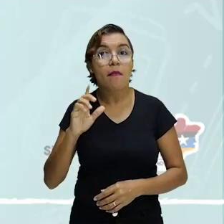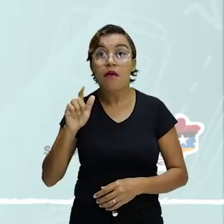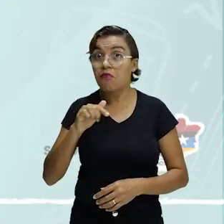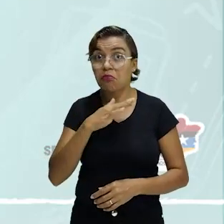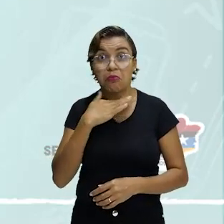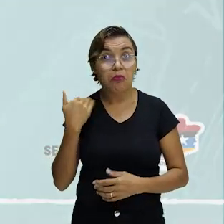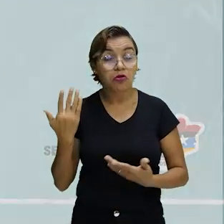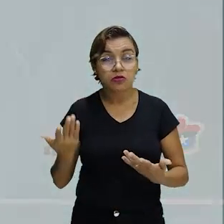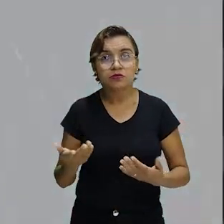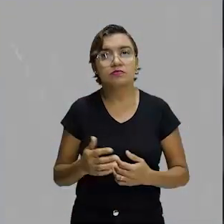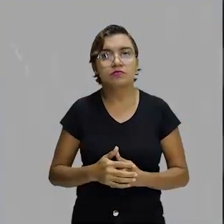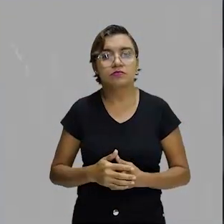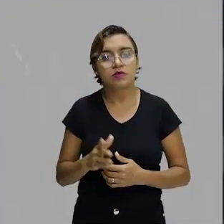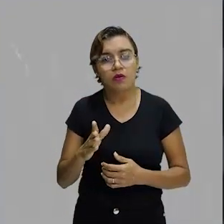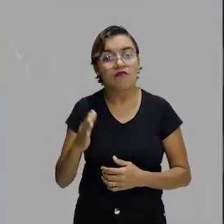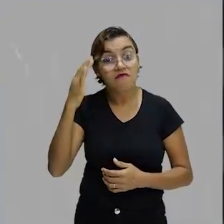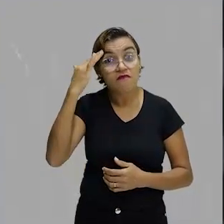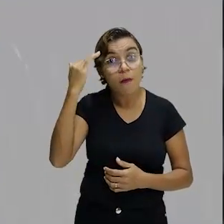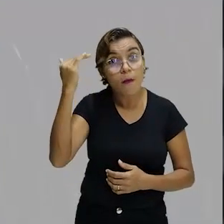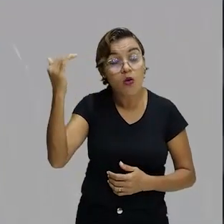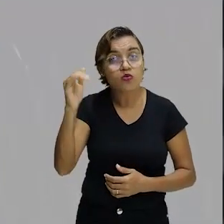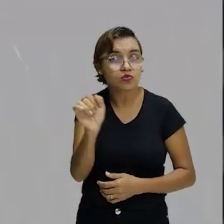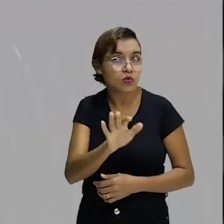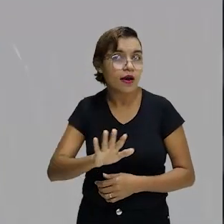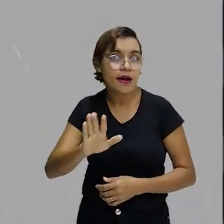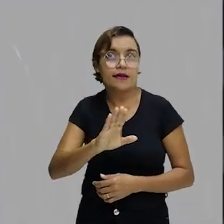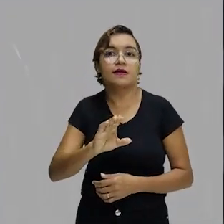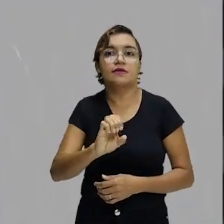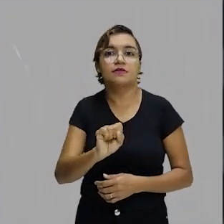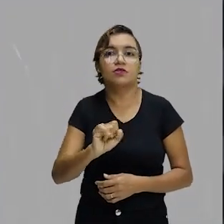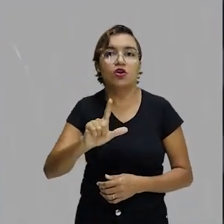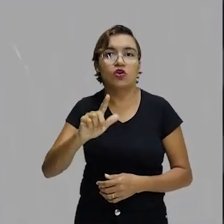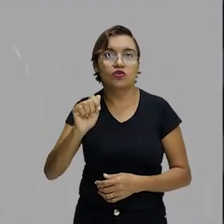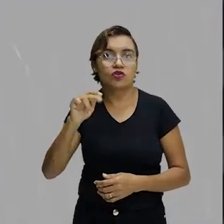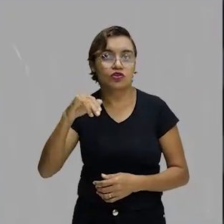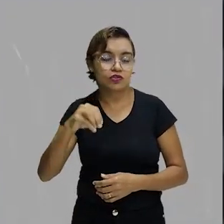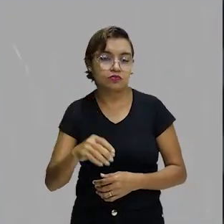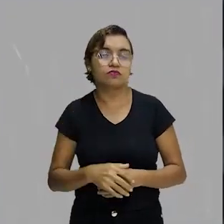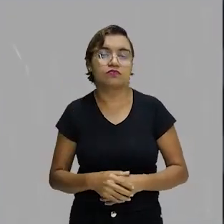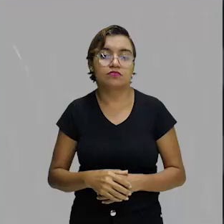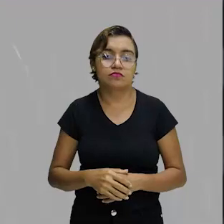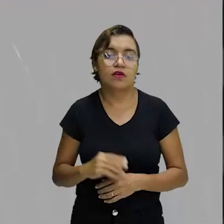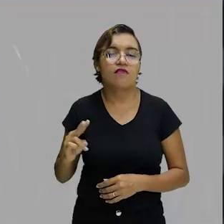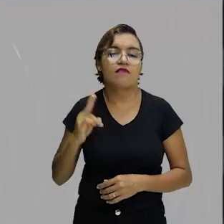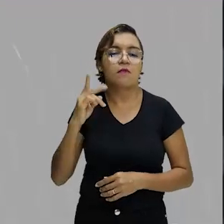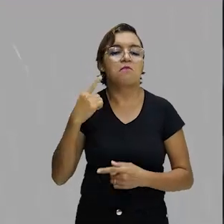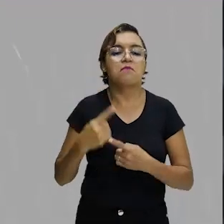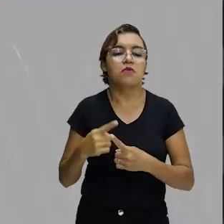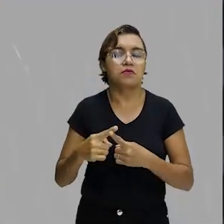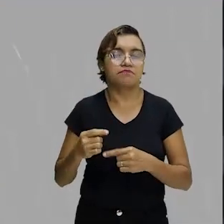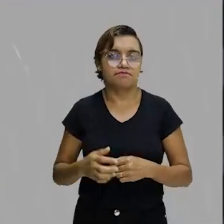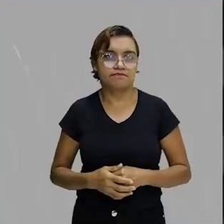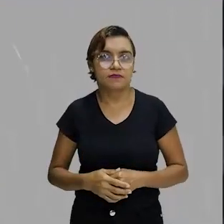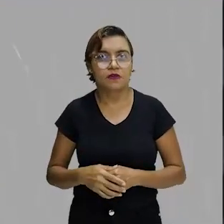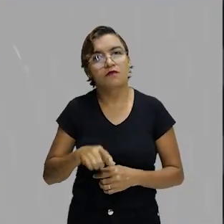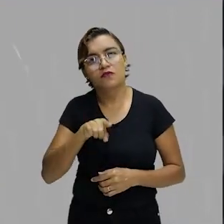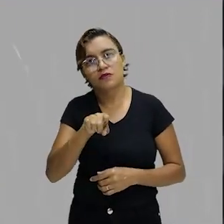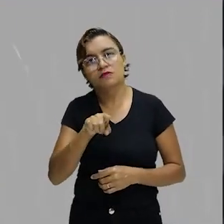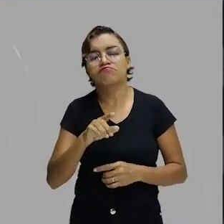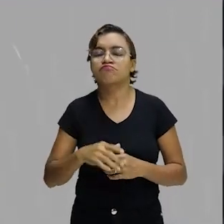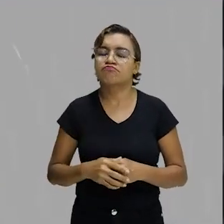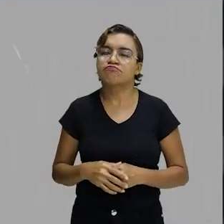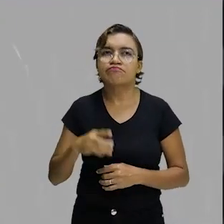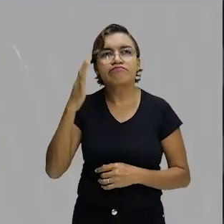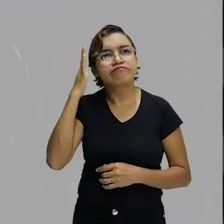mais famoso da face da Terra. Tá? Bom, esse silogismo ele é válido por quê? Aí você vai ter